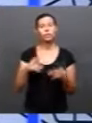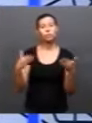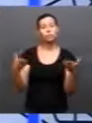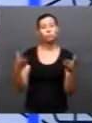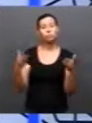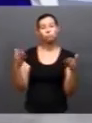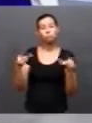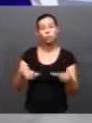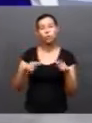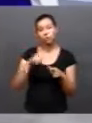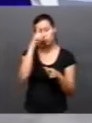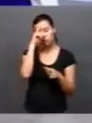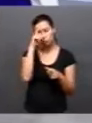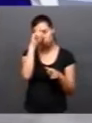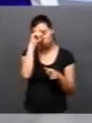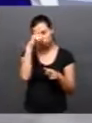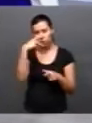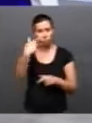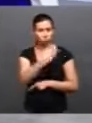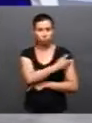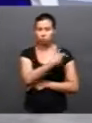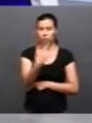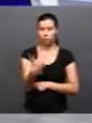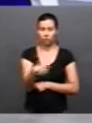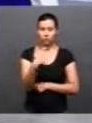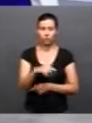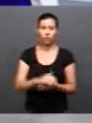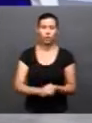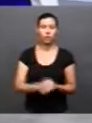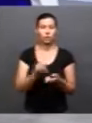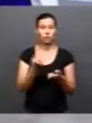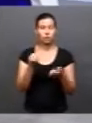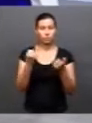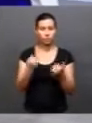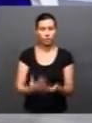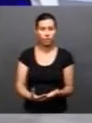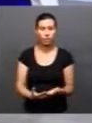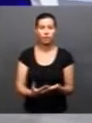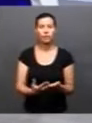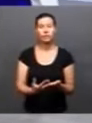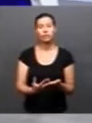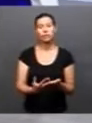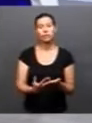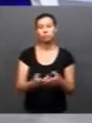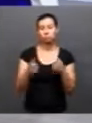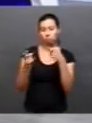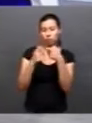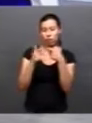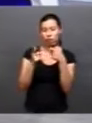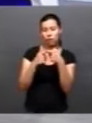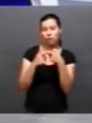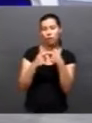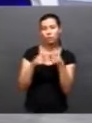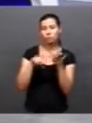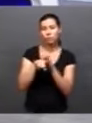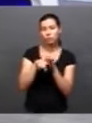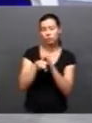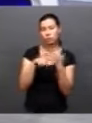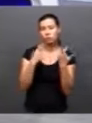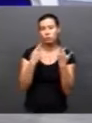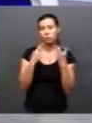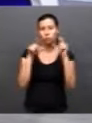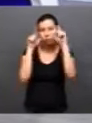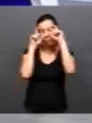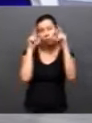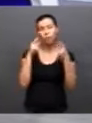de oftalmologia, de novos aparelhos, óculos modernos, etc. e tal, e não ter isso disponível nos postos de saúde. Então nós temos